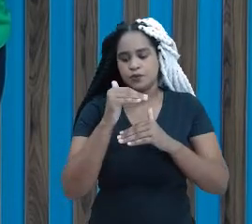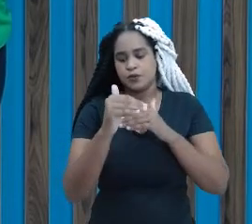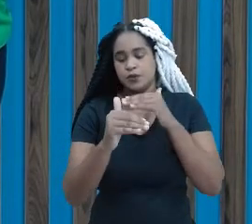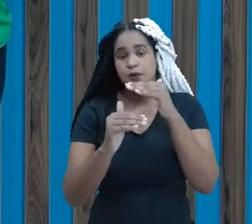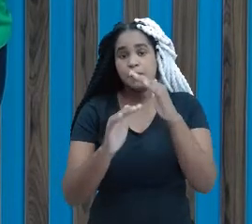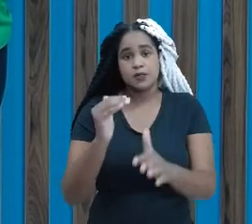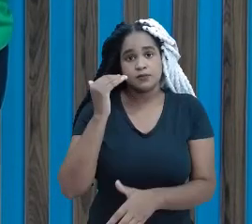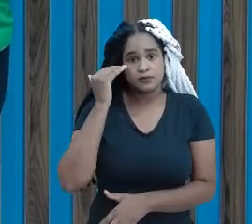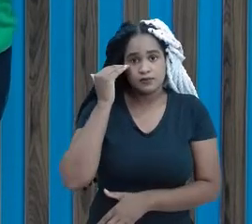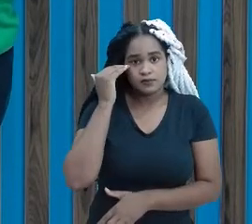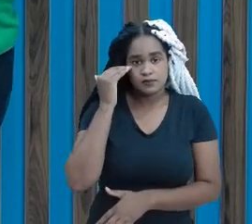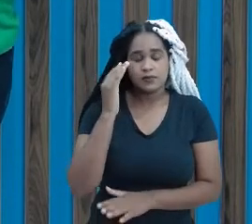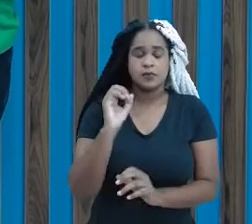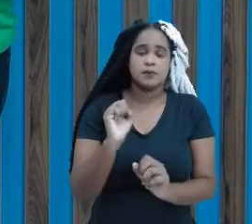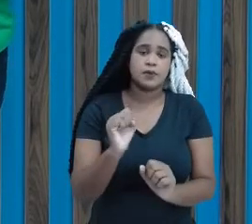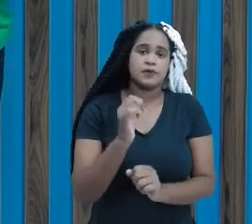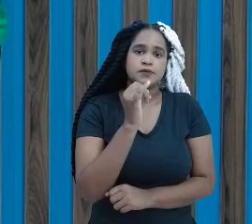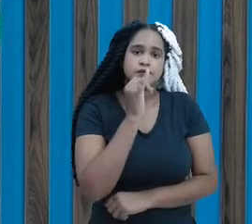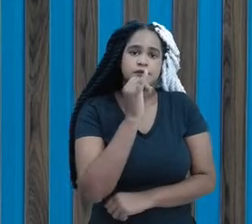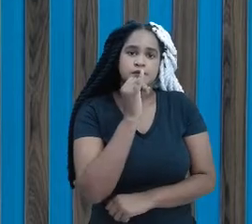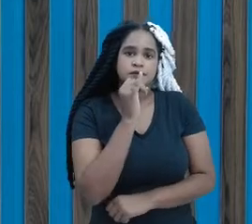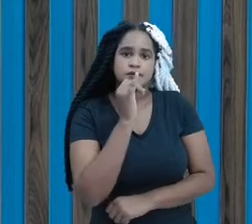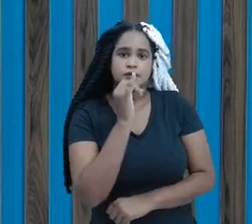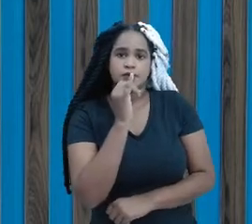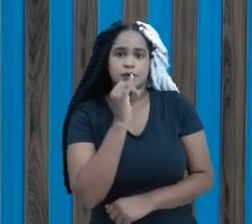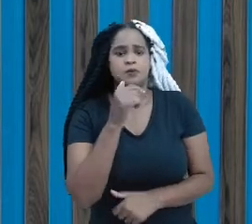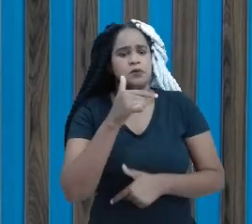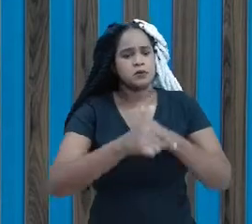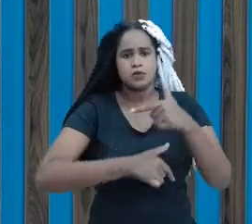com síndrome de Down, ele pode chegar a